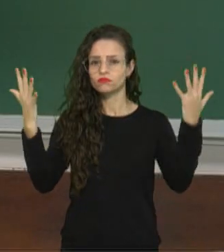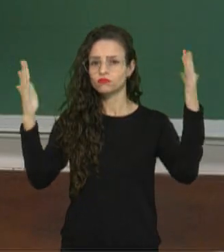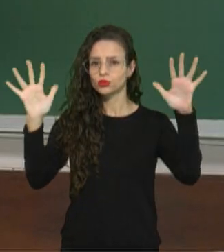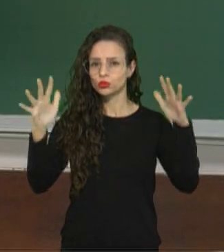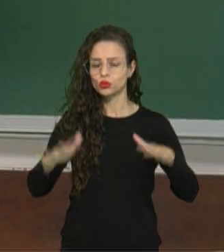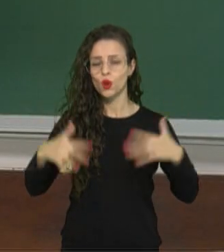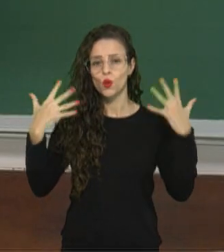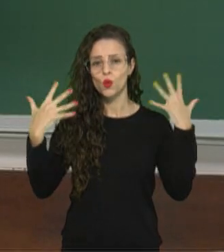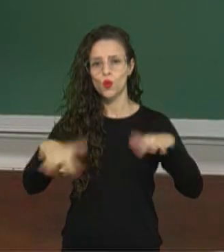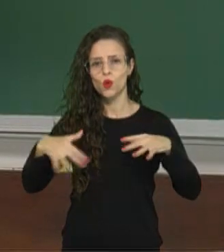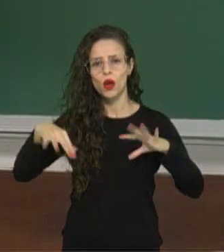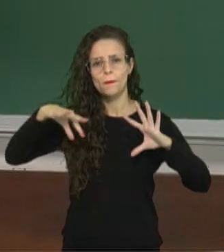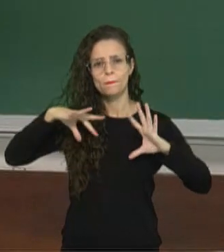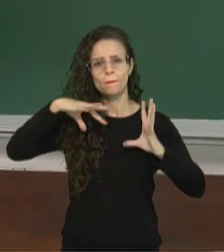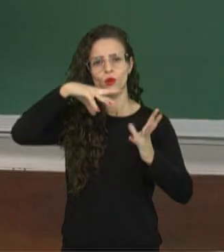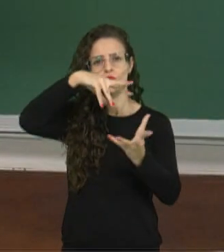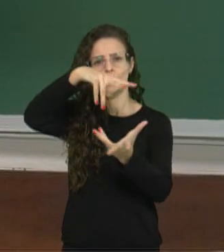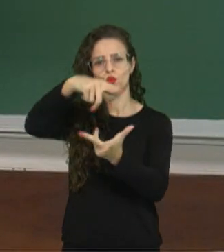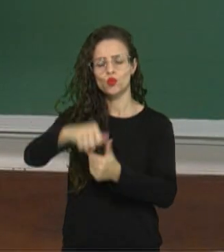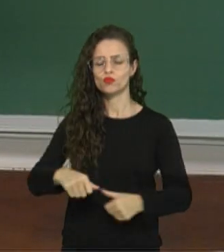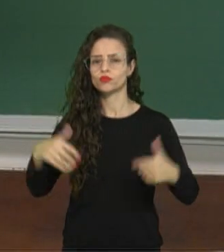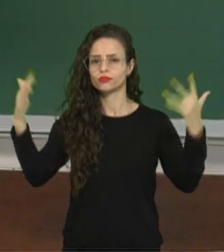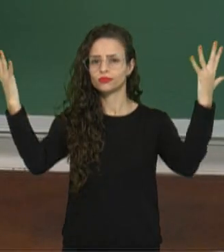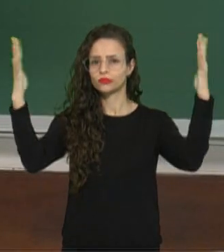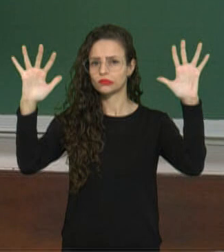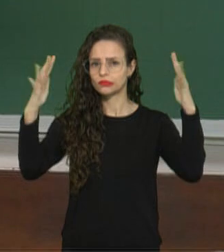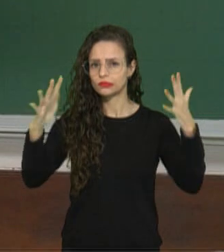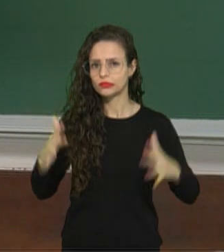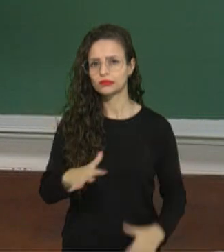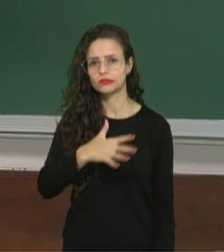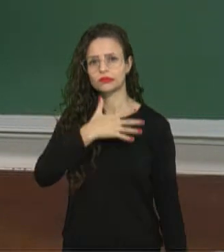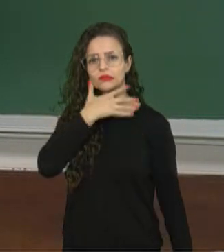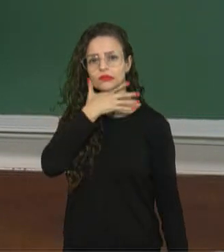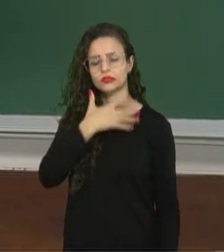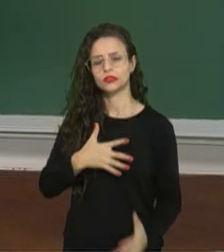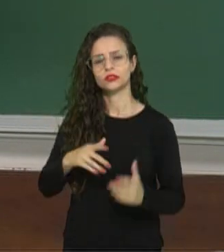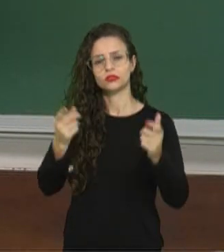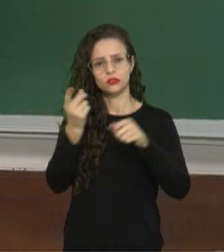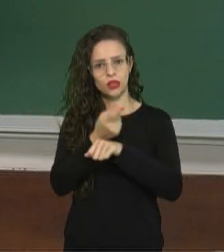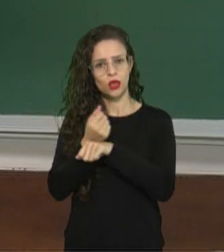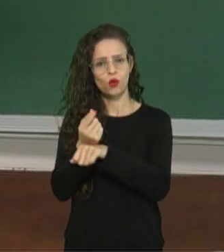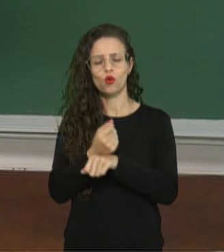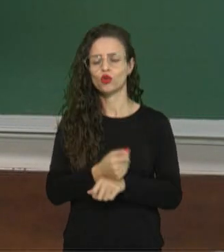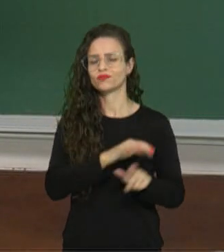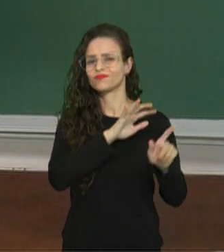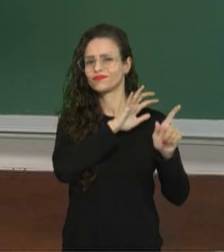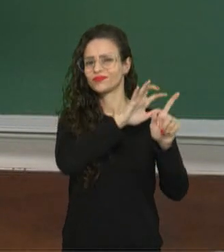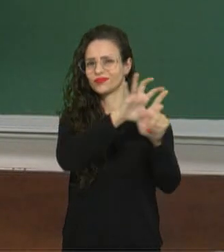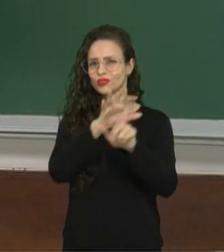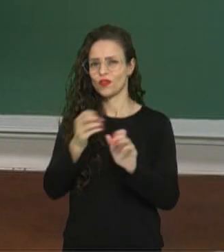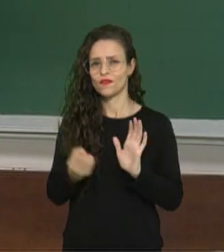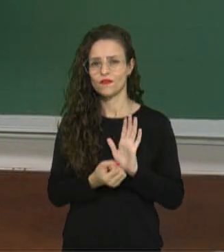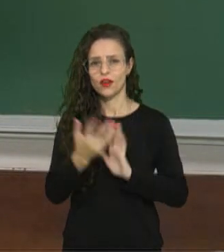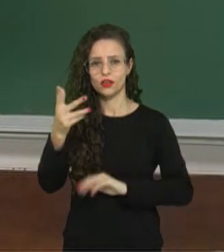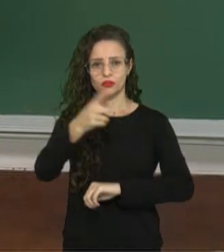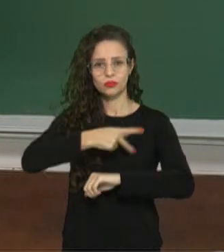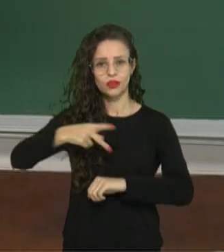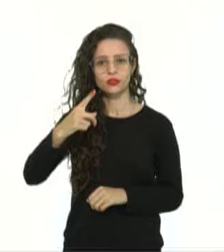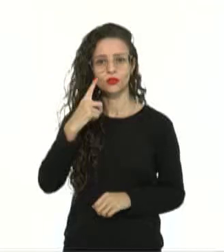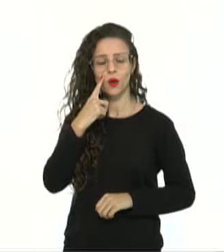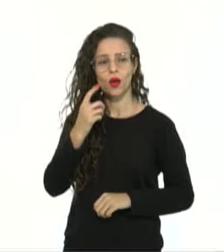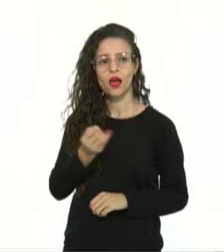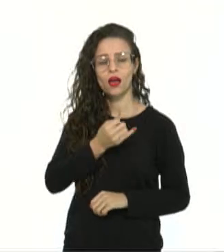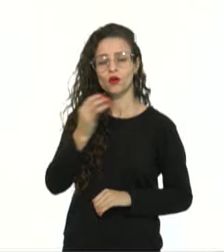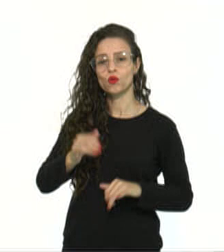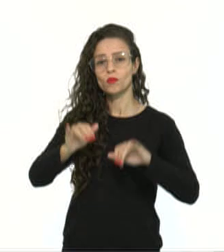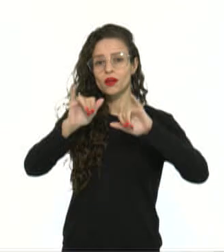o mundo passou por uma grande crise econômica que afetou vários países de várias maneiras. Então, aqui tem algumas